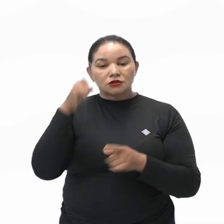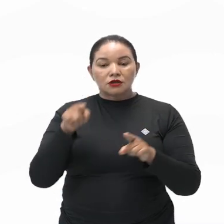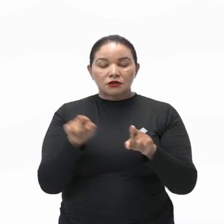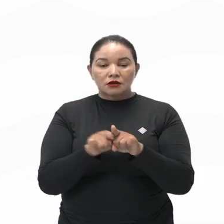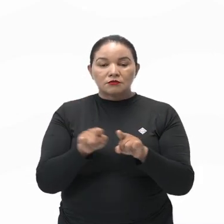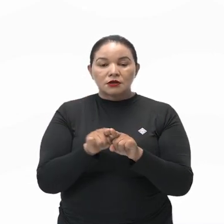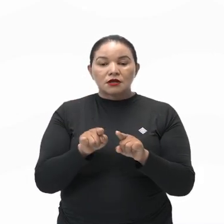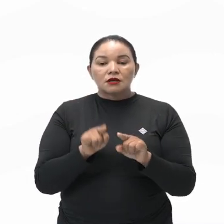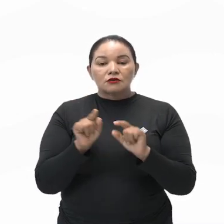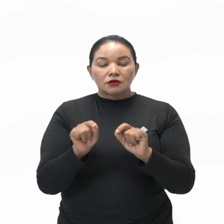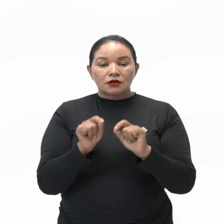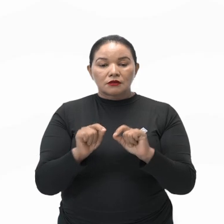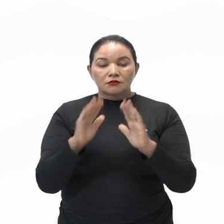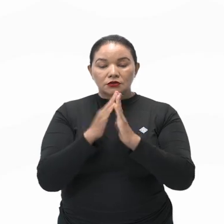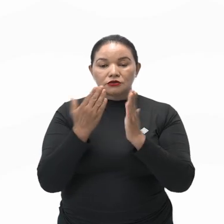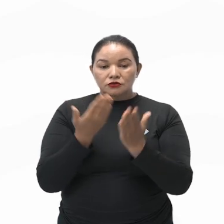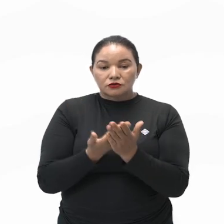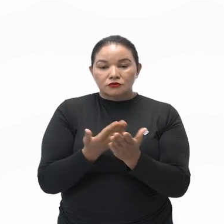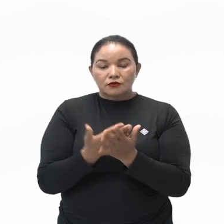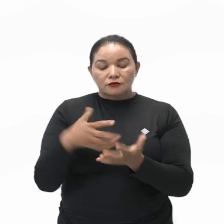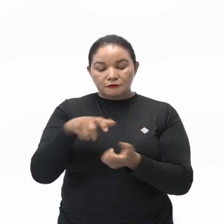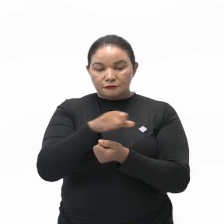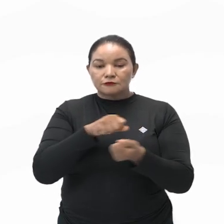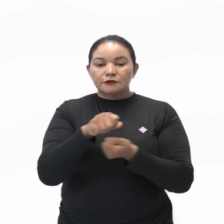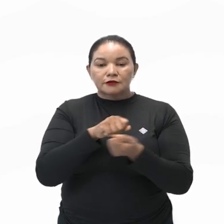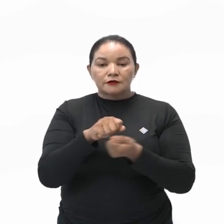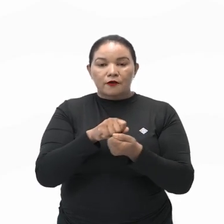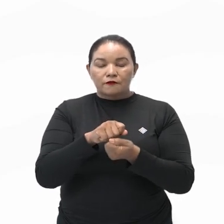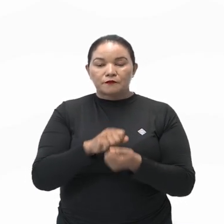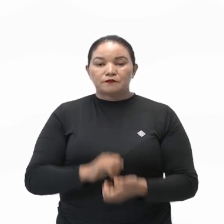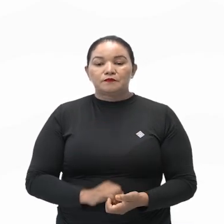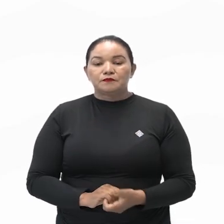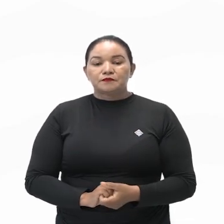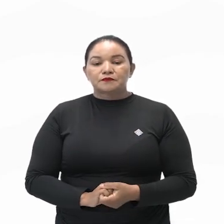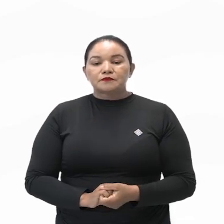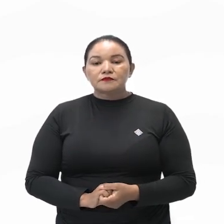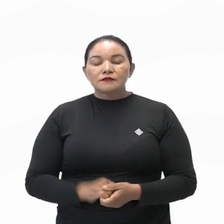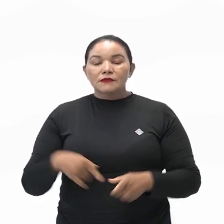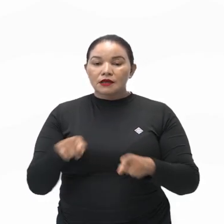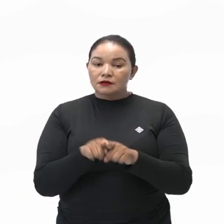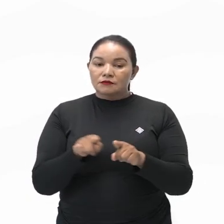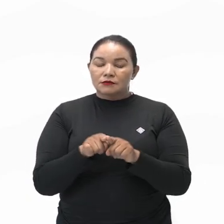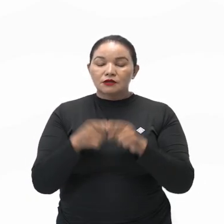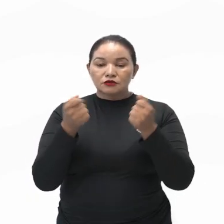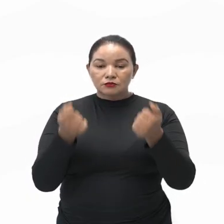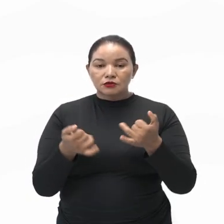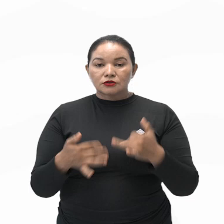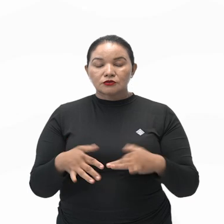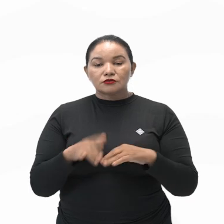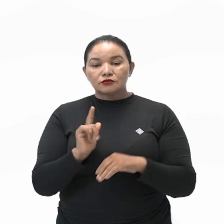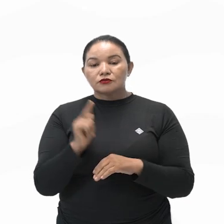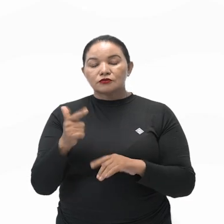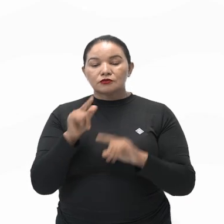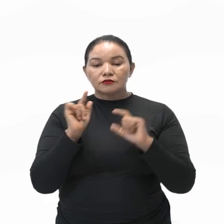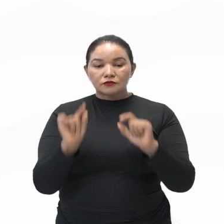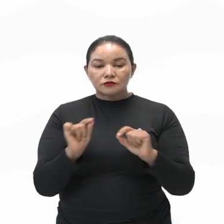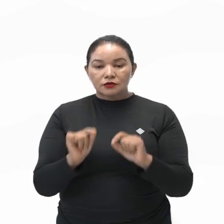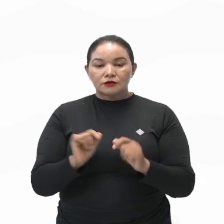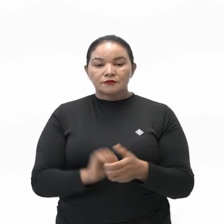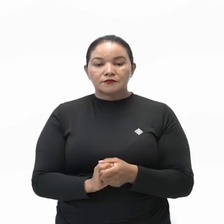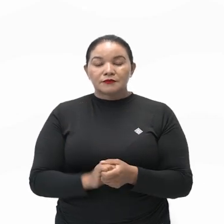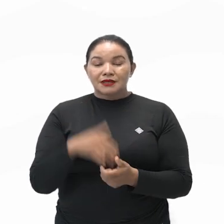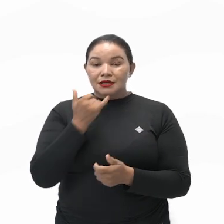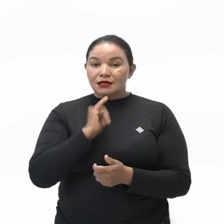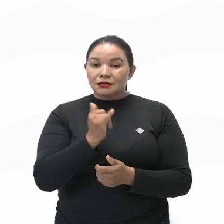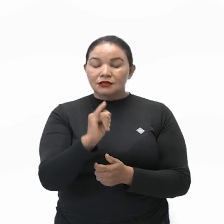transformar numa escola sustentável. Nós também podemos falar aqui das formas de